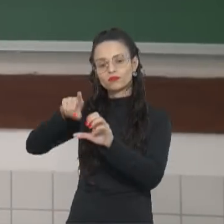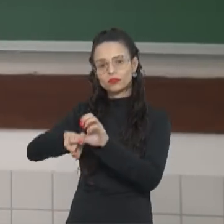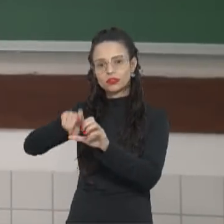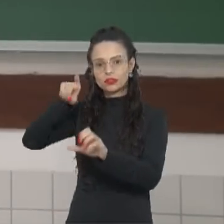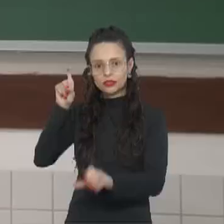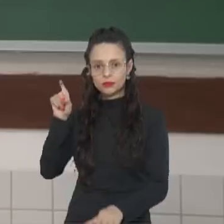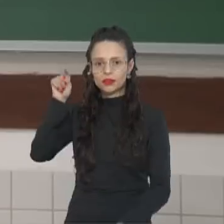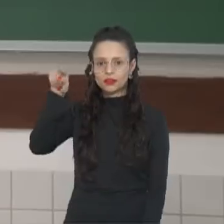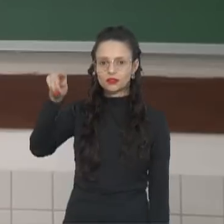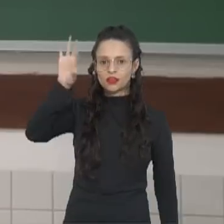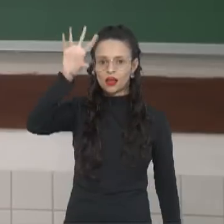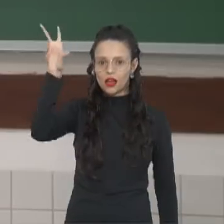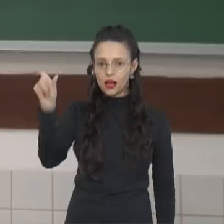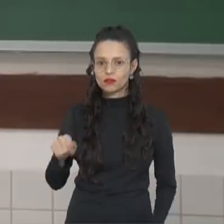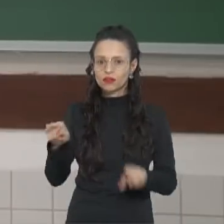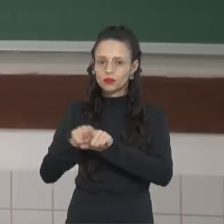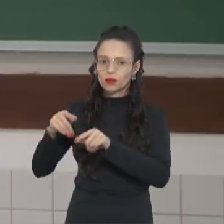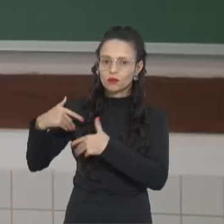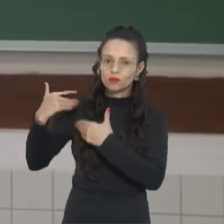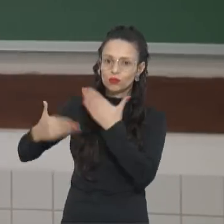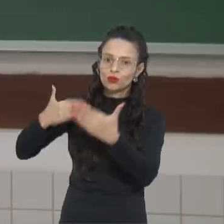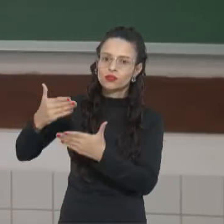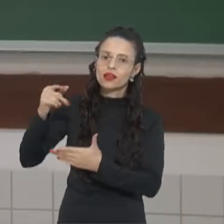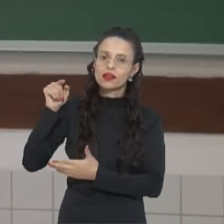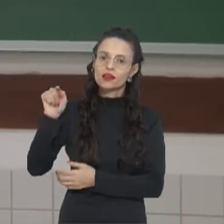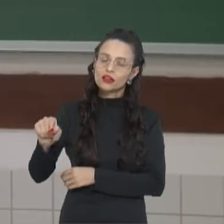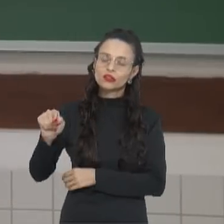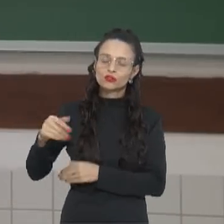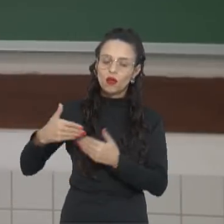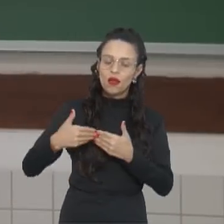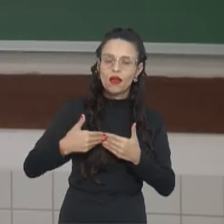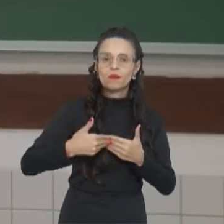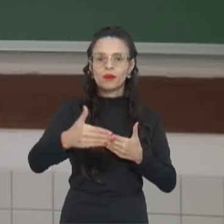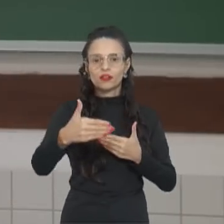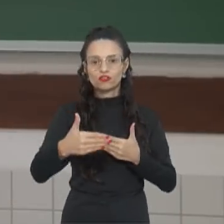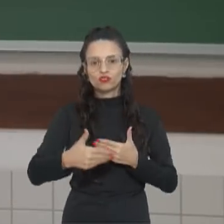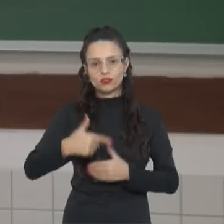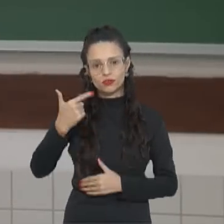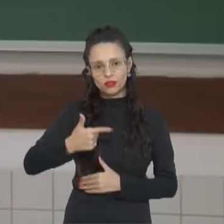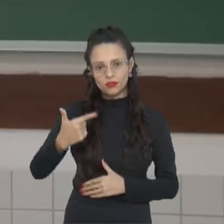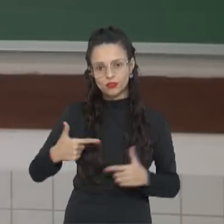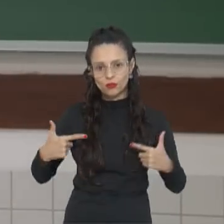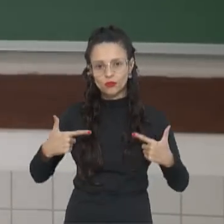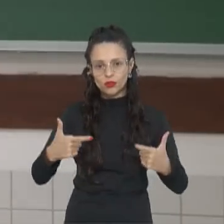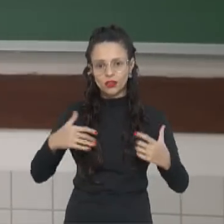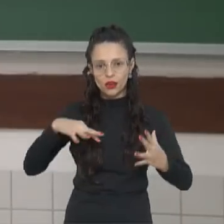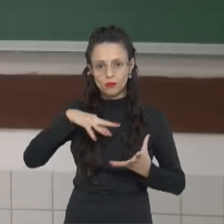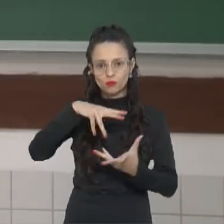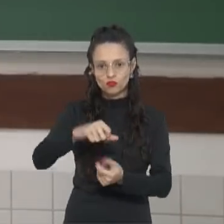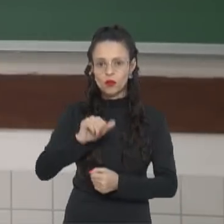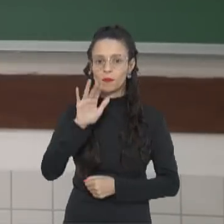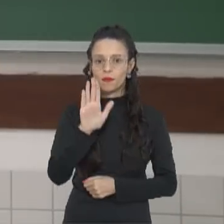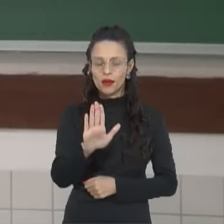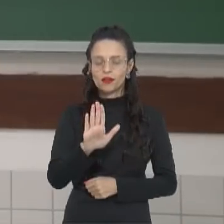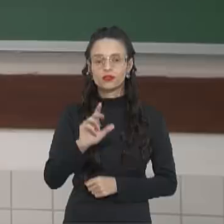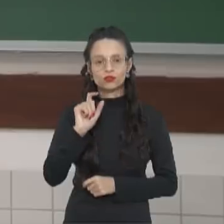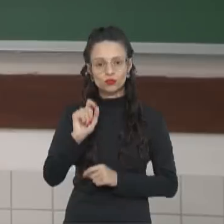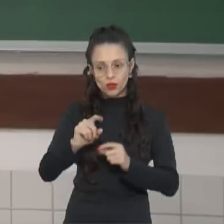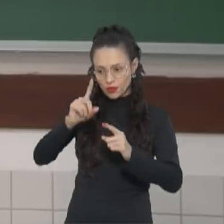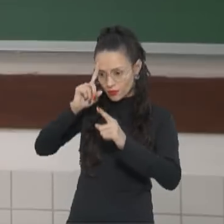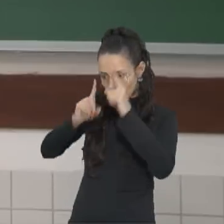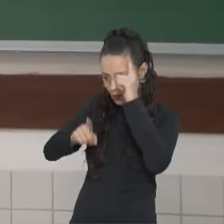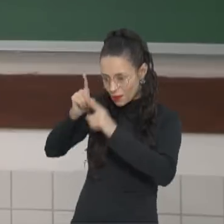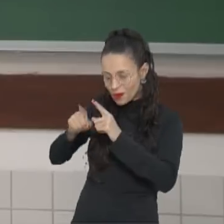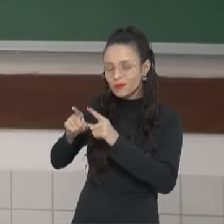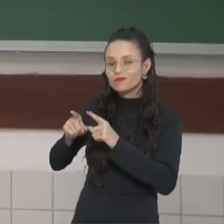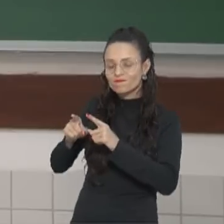descolonização da África e esses processos aí que vieram a partir da Segunda Guerra Mundial. Mas o imperialismo deixou